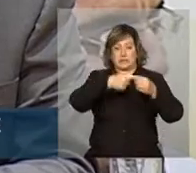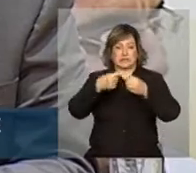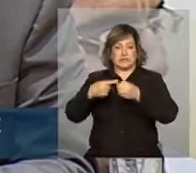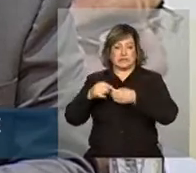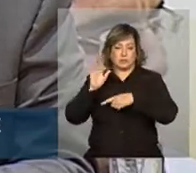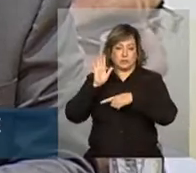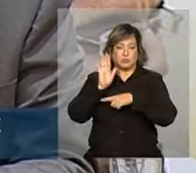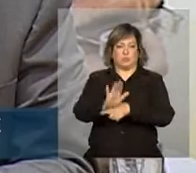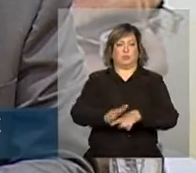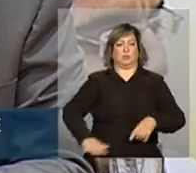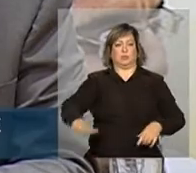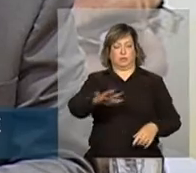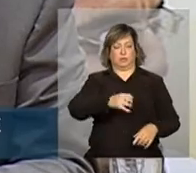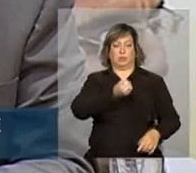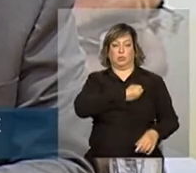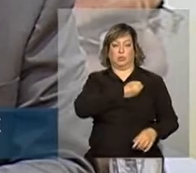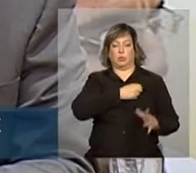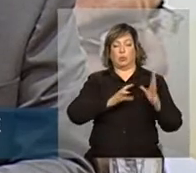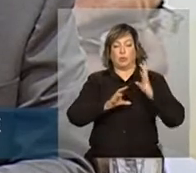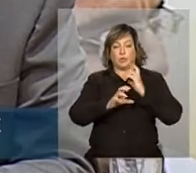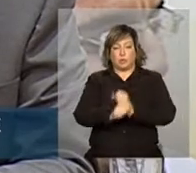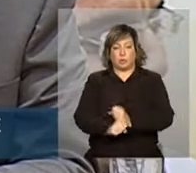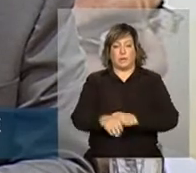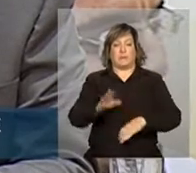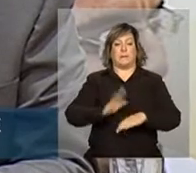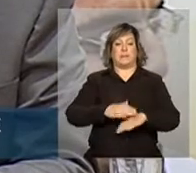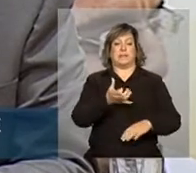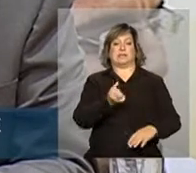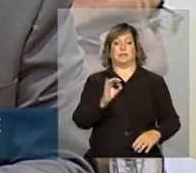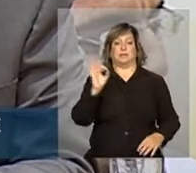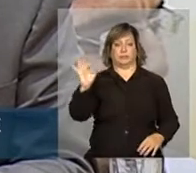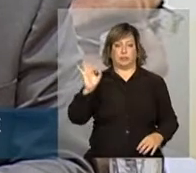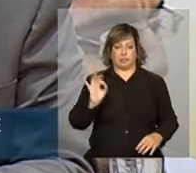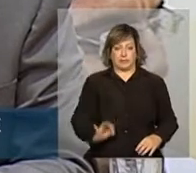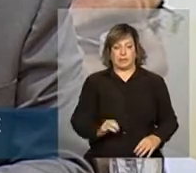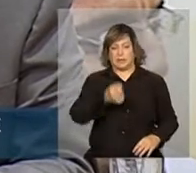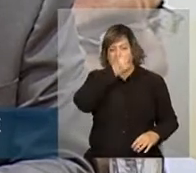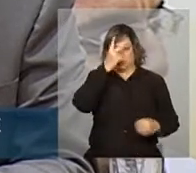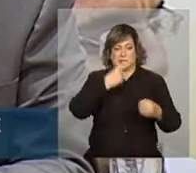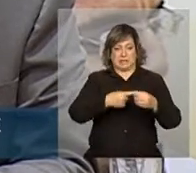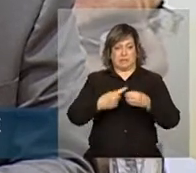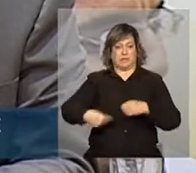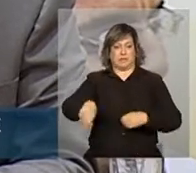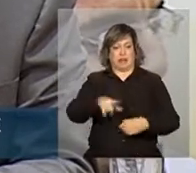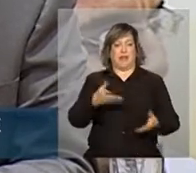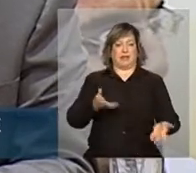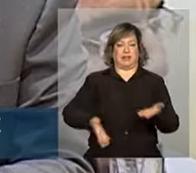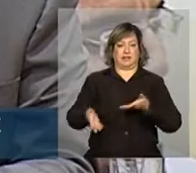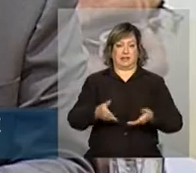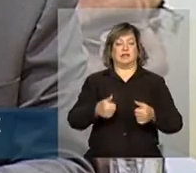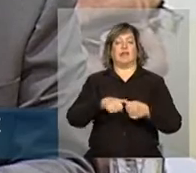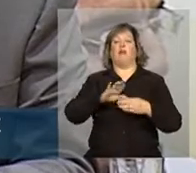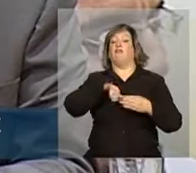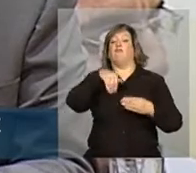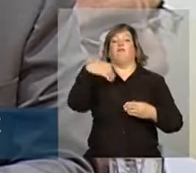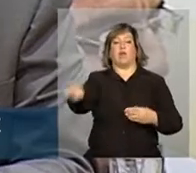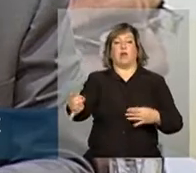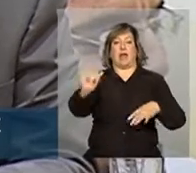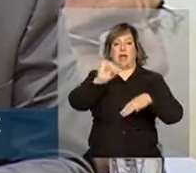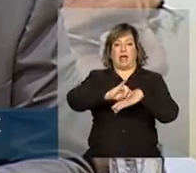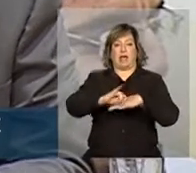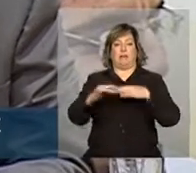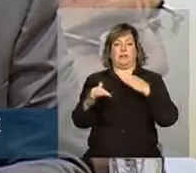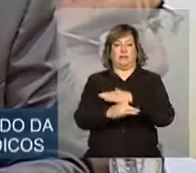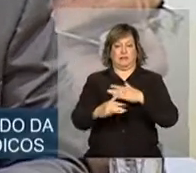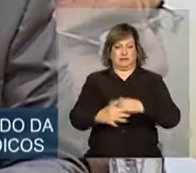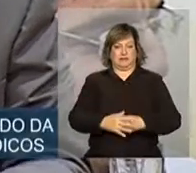aconteceu pegue número de municípios mais de sessenta por cento dos Municípios atendidos está fora das capitais das regiões metropolitanas